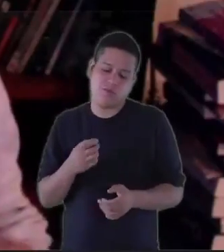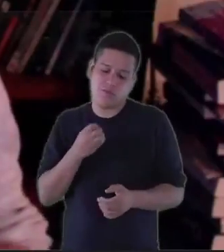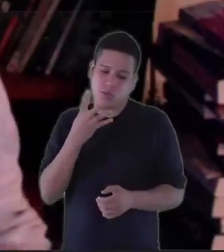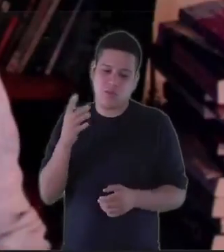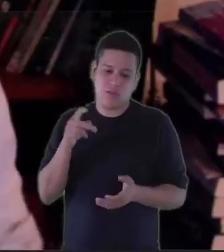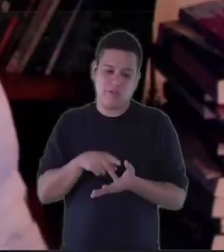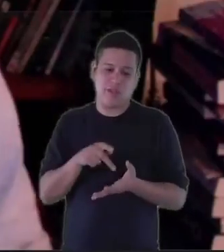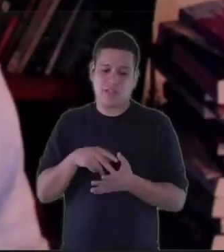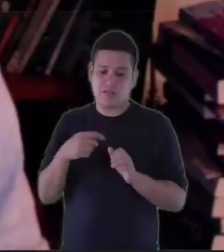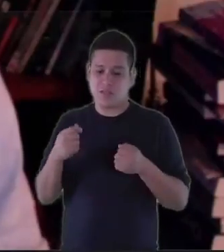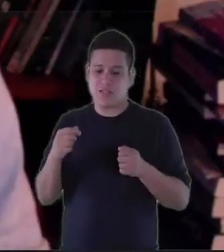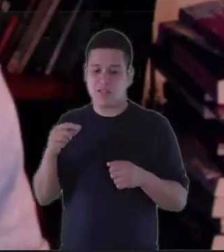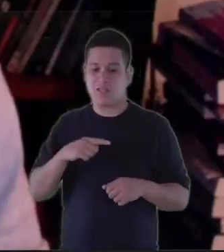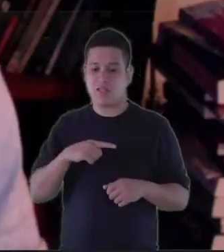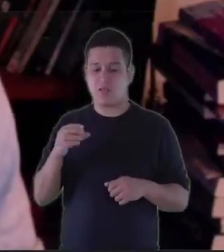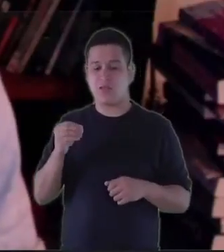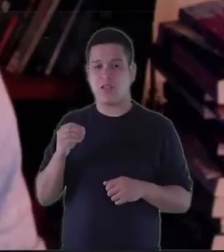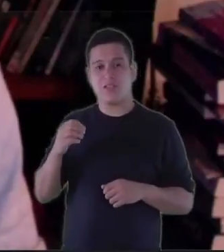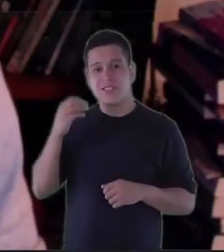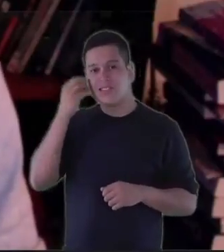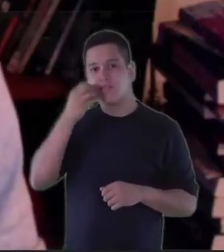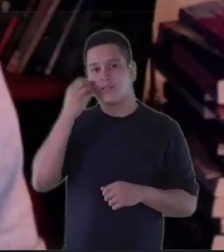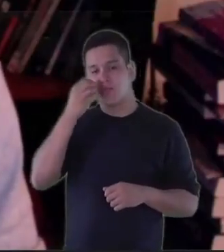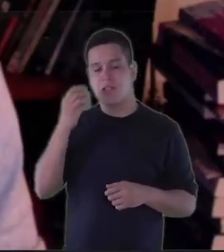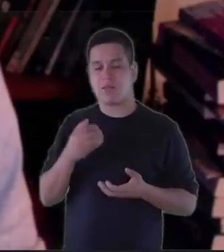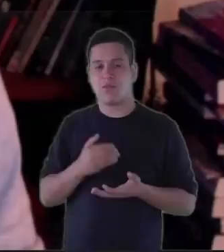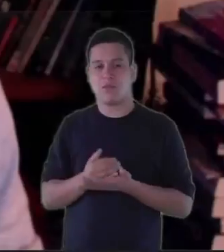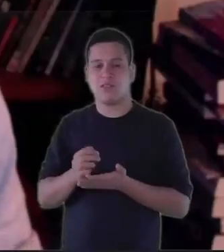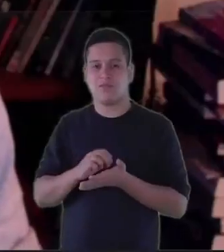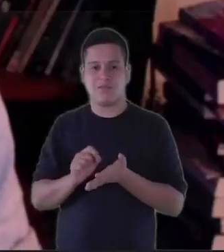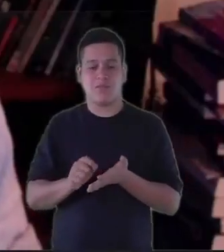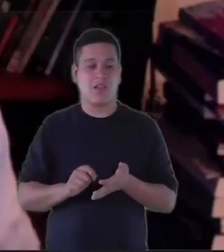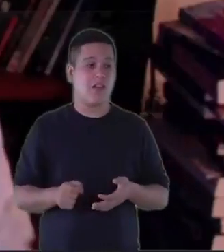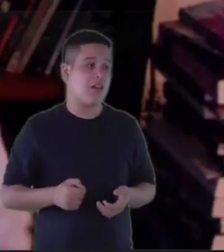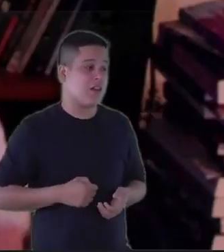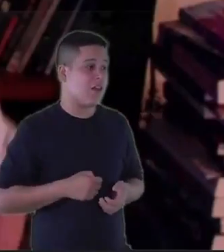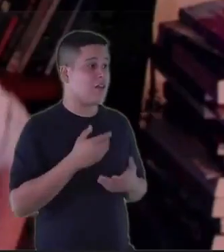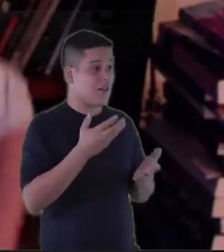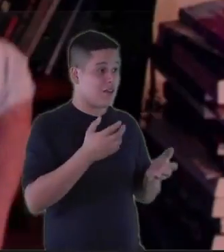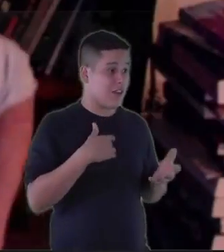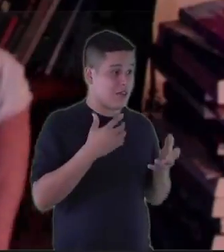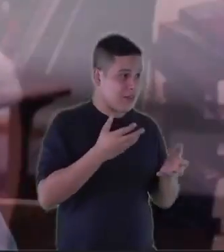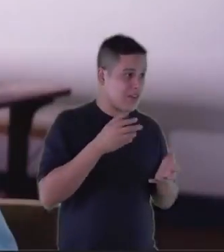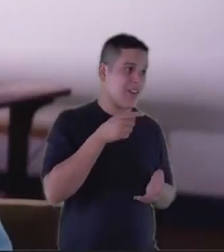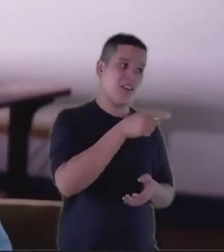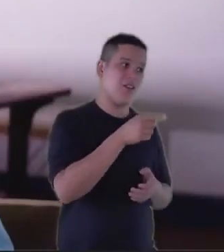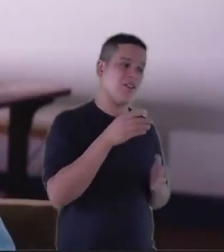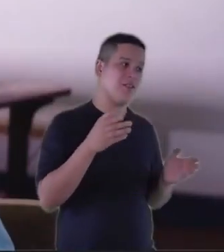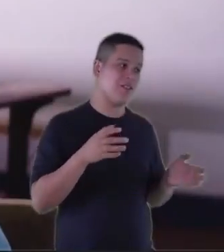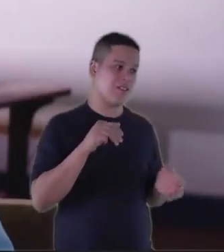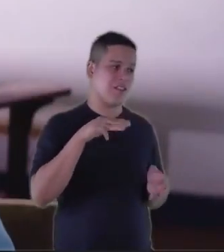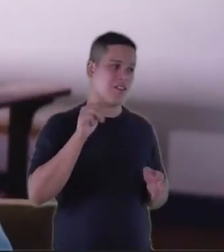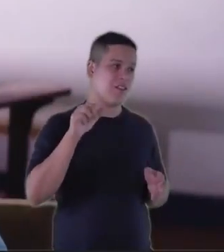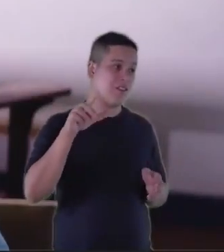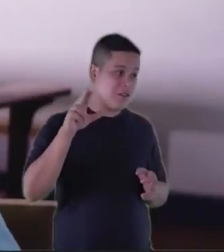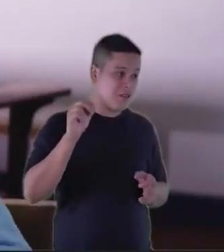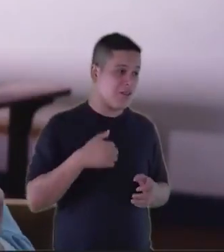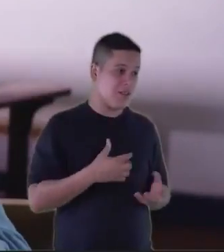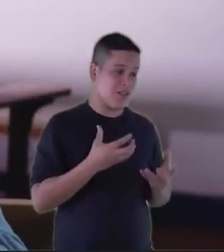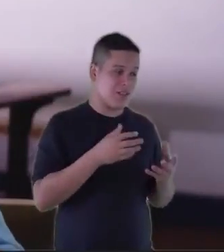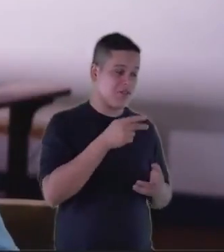certa maturidade para escrever. Alô, agora eu quero que você fale um pouquinho disso, dessa troca que a